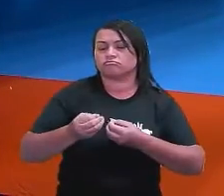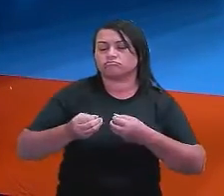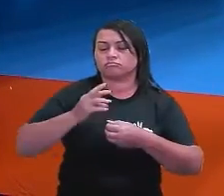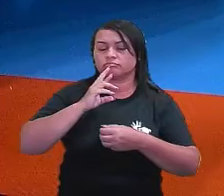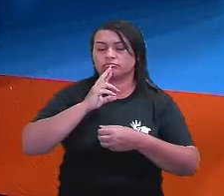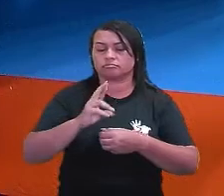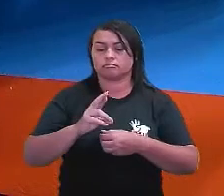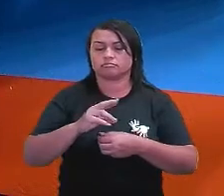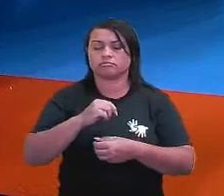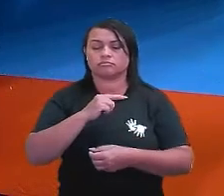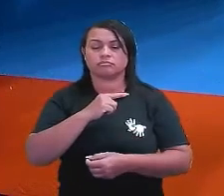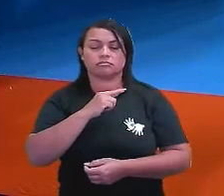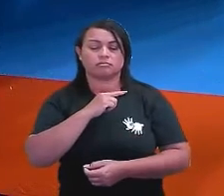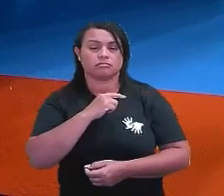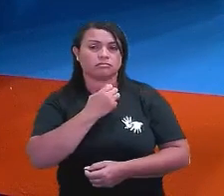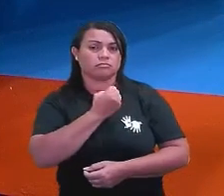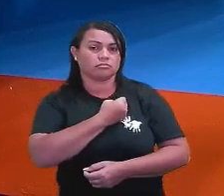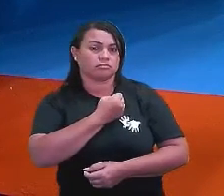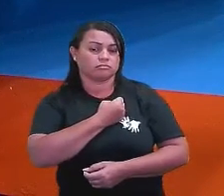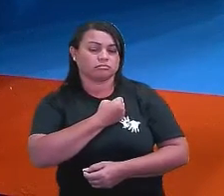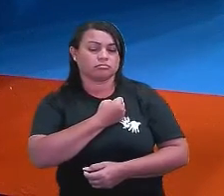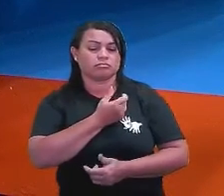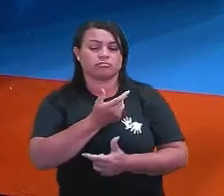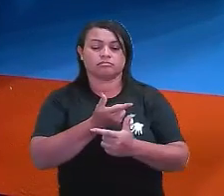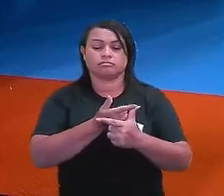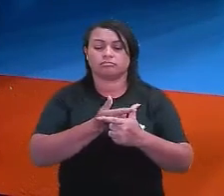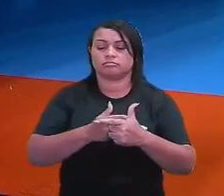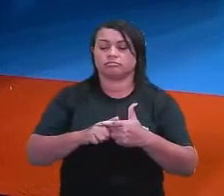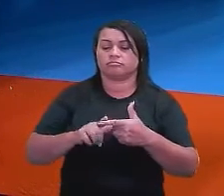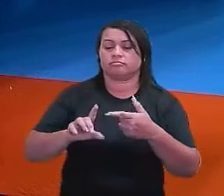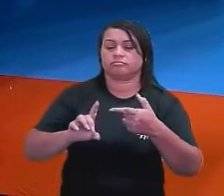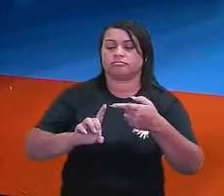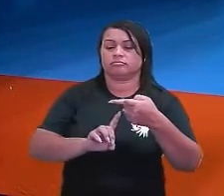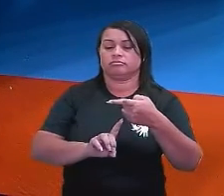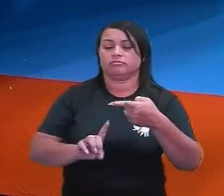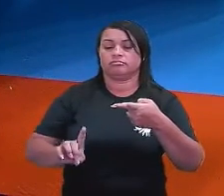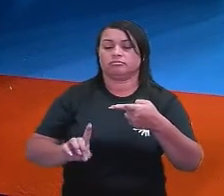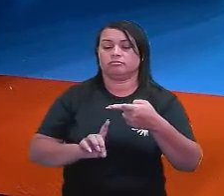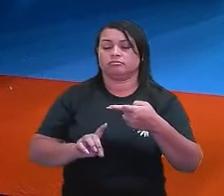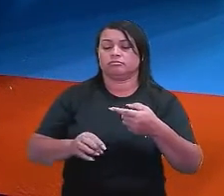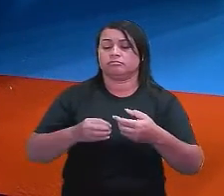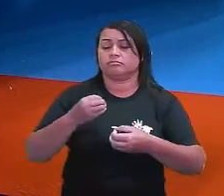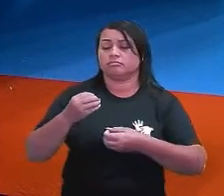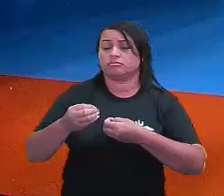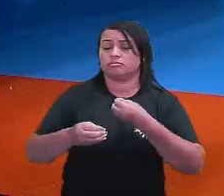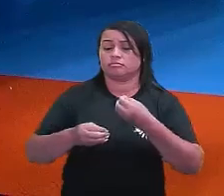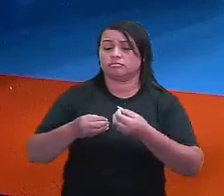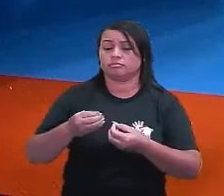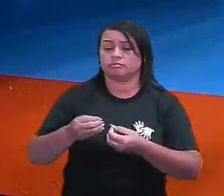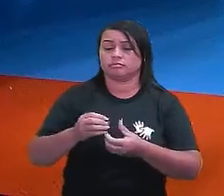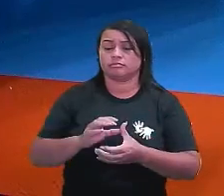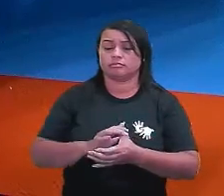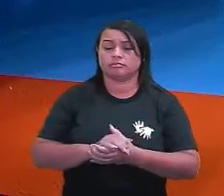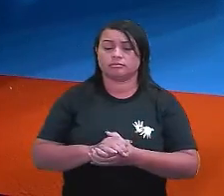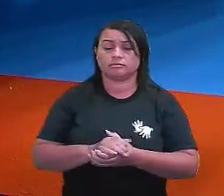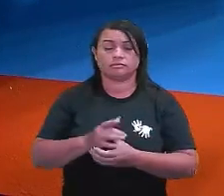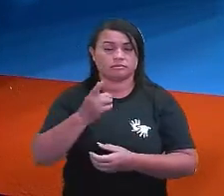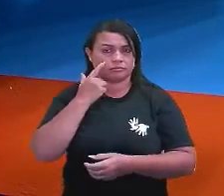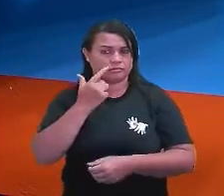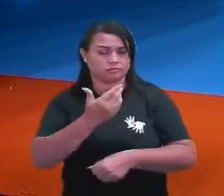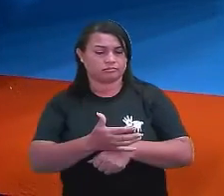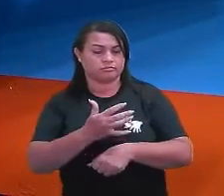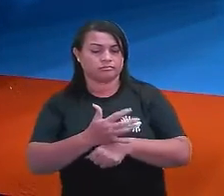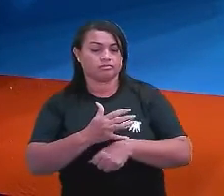pego um número e divido ele pelo denominador, tá bom? Como assim, professora? Vamos